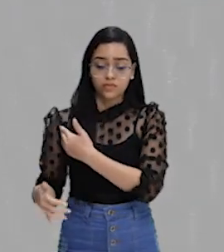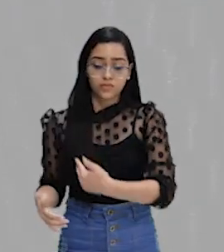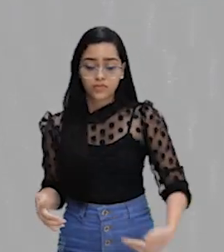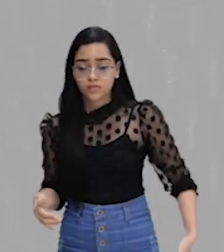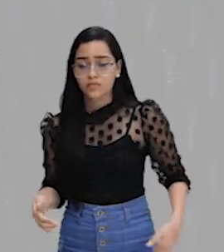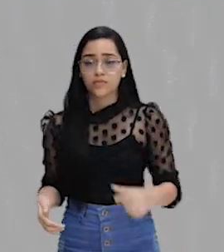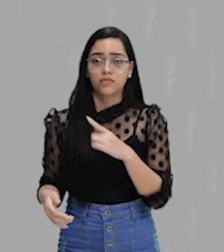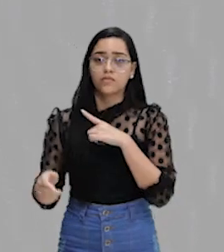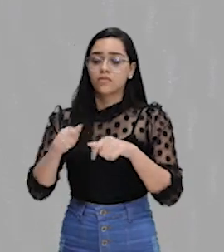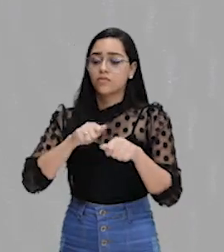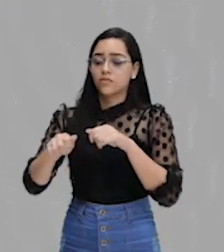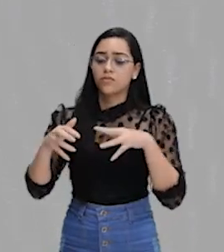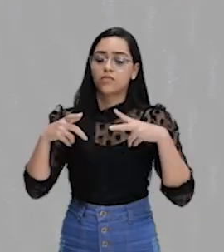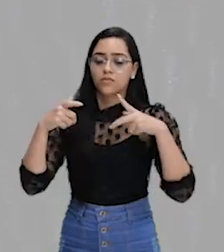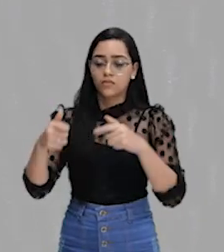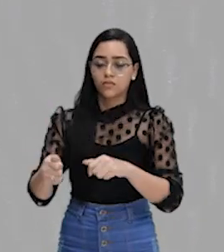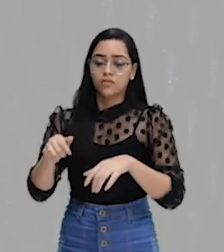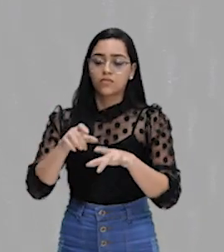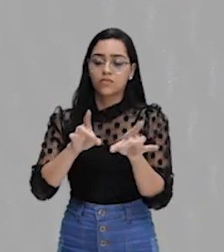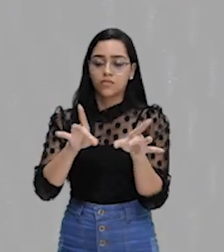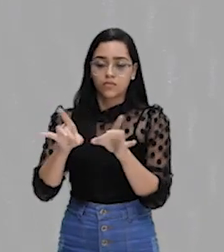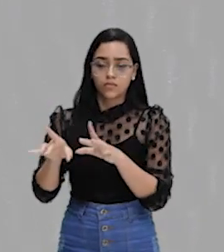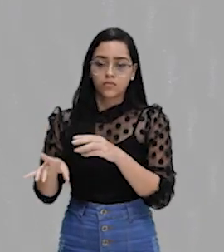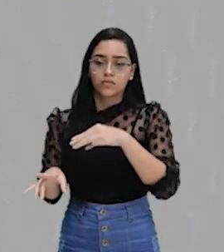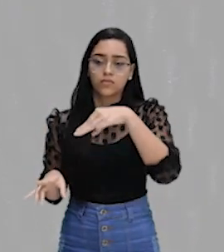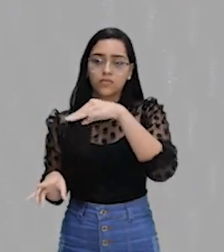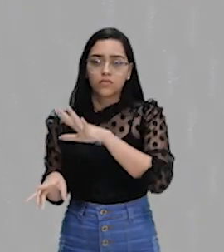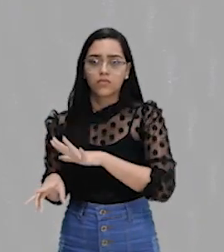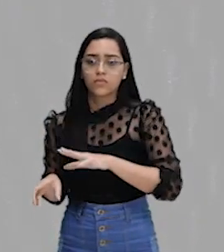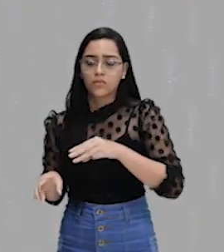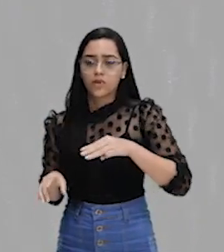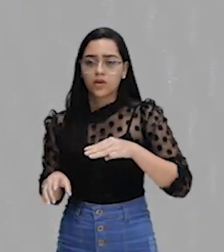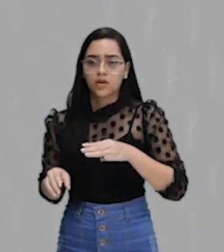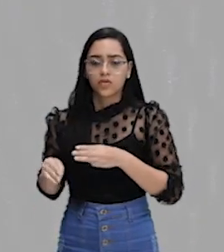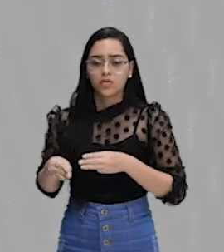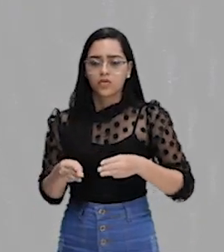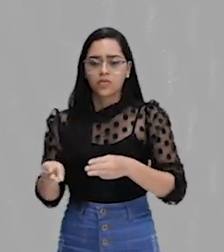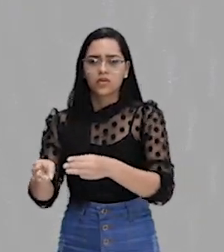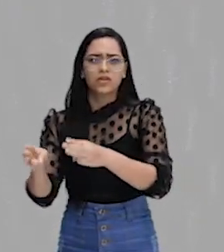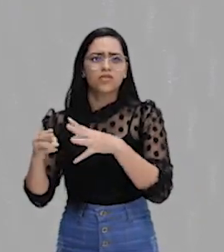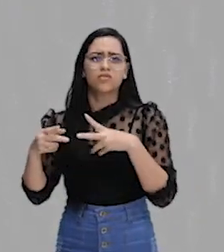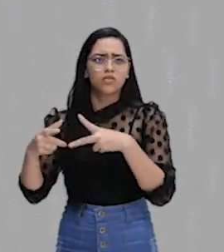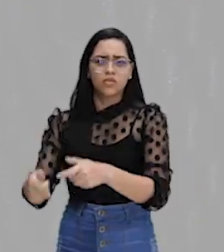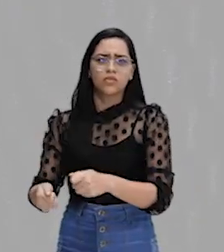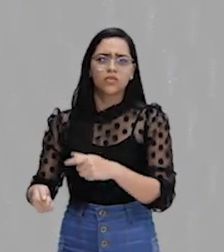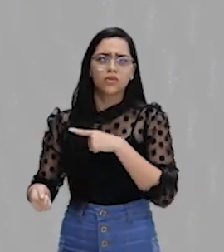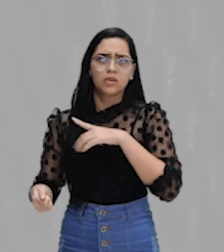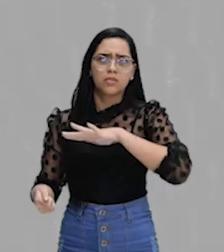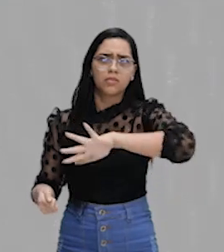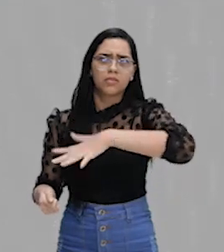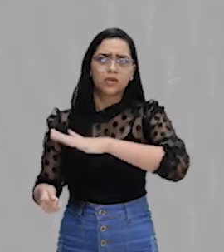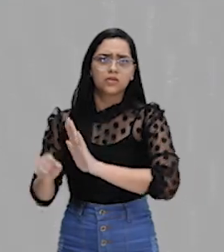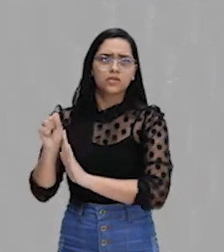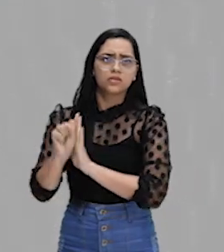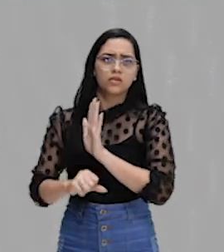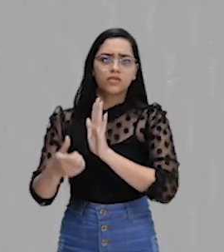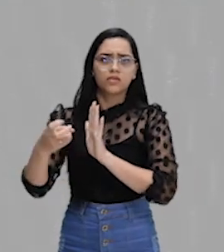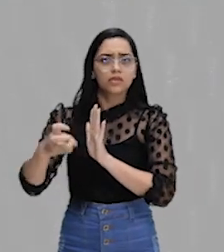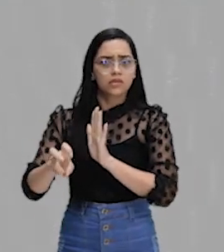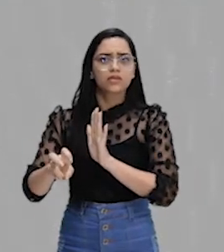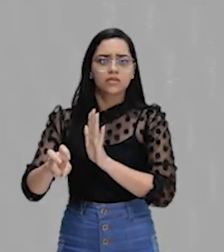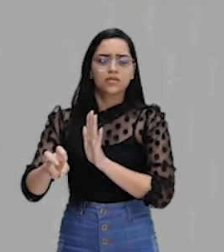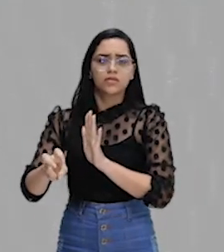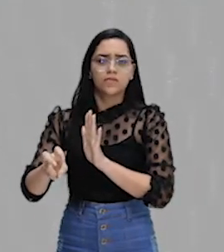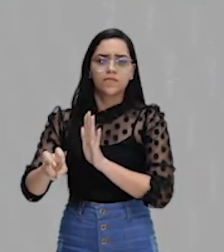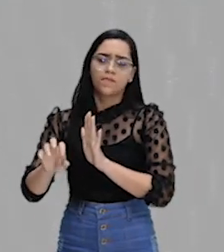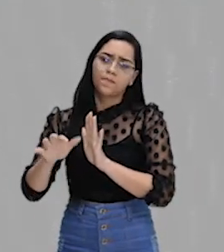têm um controle do comércio no Mediterrâneo. Elas tiveram esse controle do comércio até por volta do século XV,